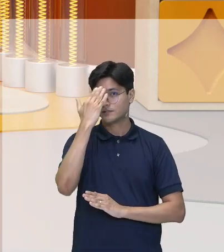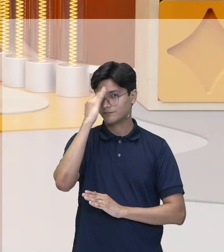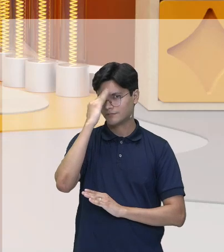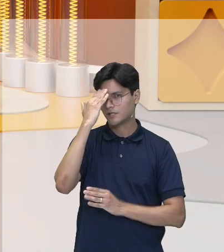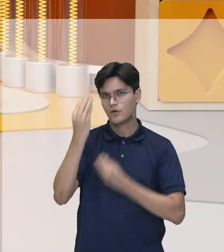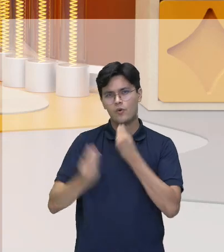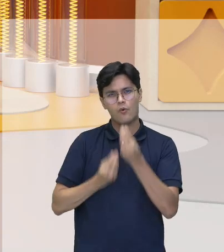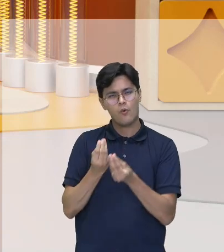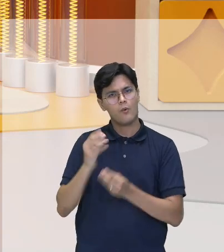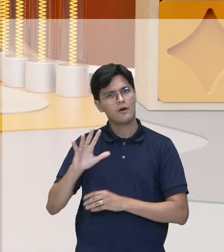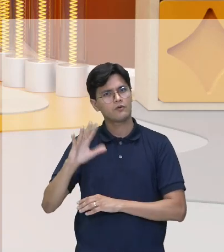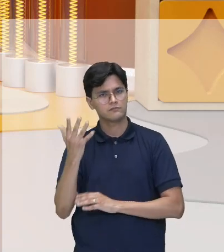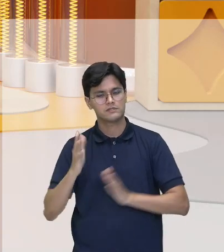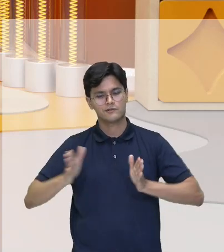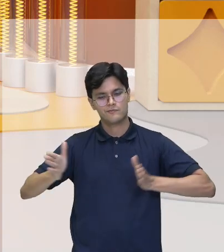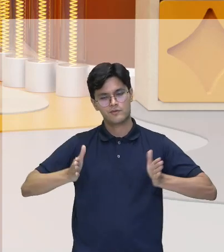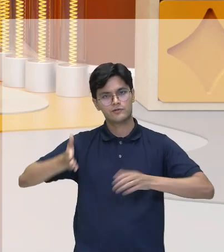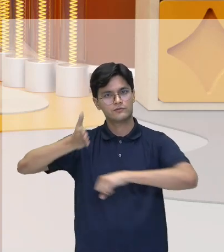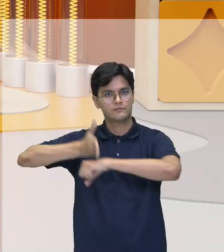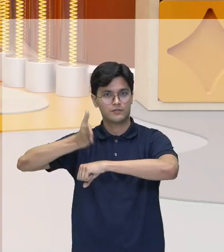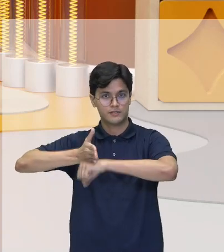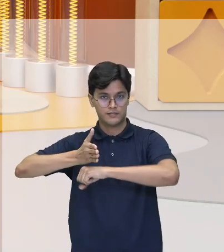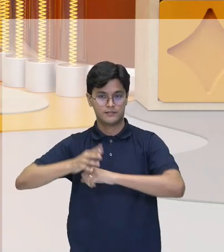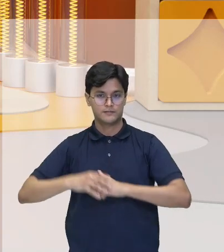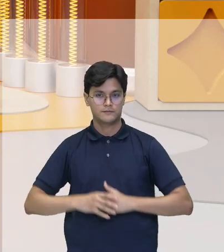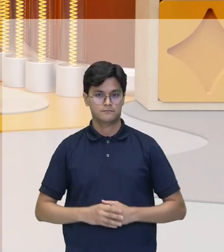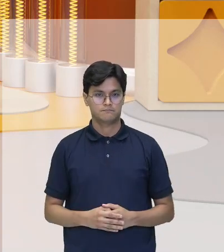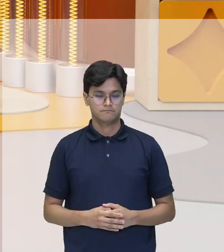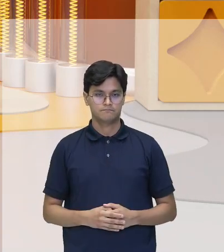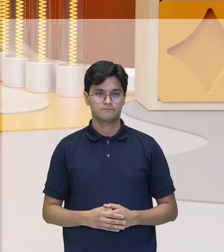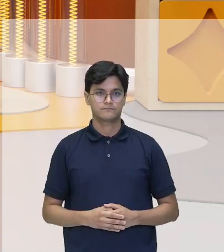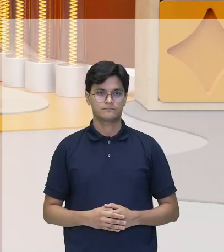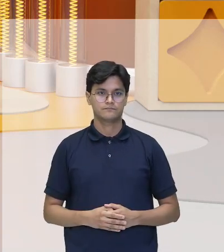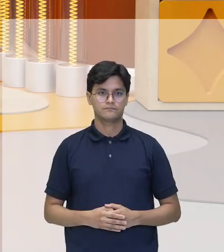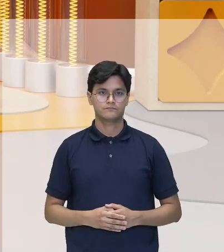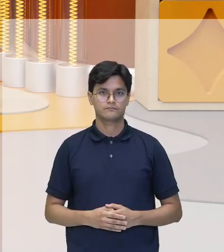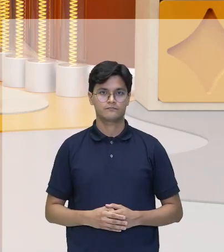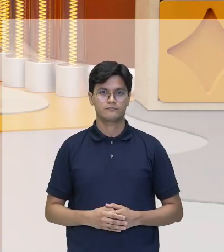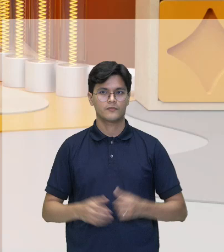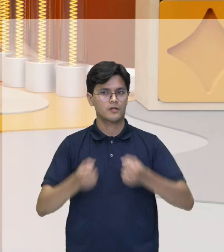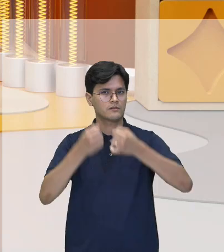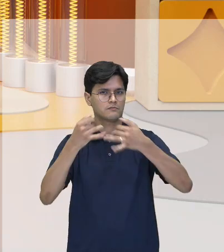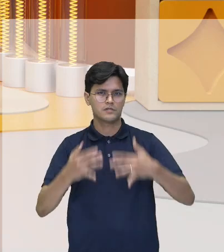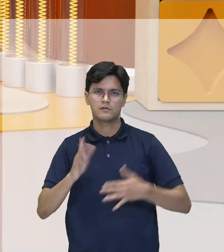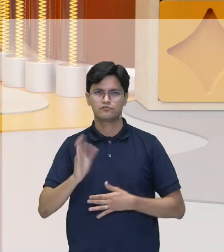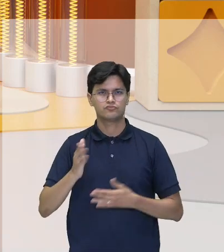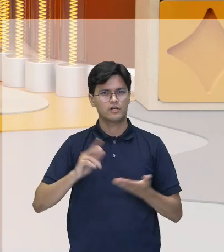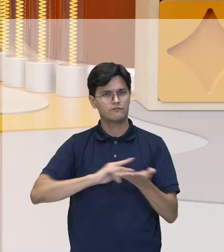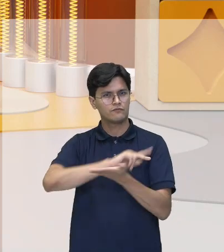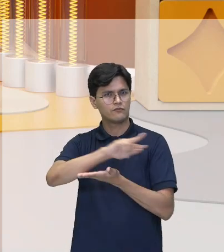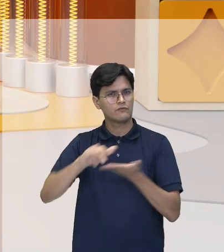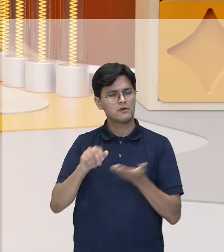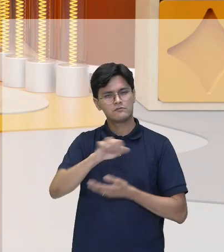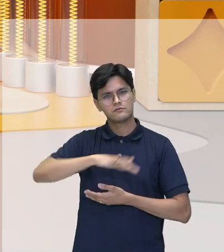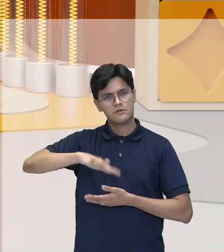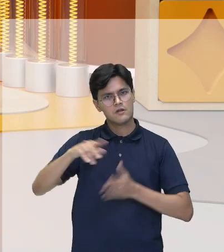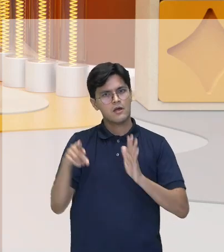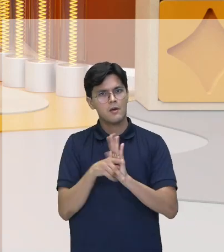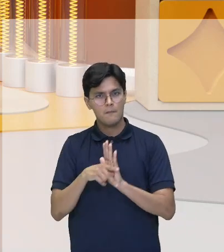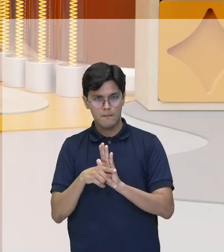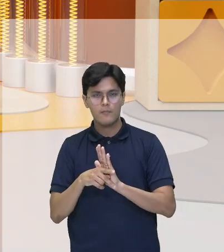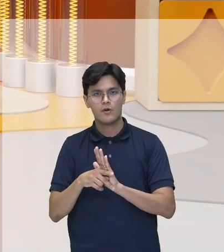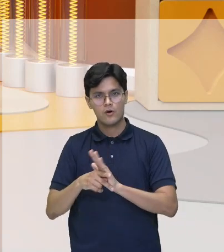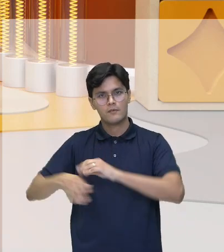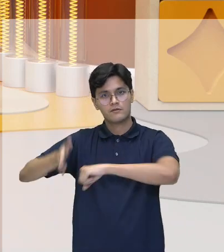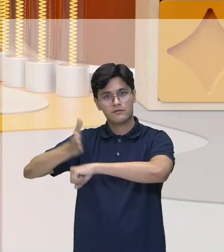e Espanha, na busca de rotas alternativas para a Ásia e para contornar o monopólio árabe